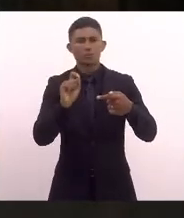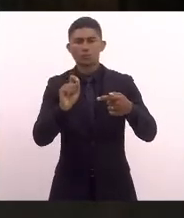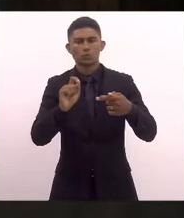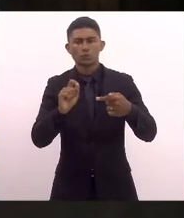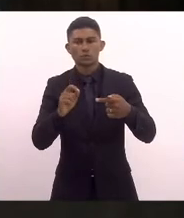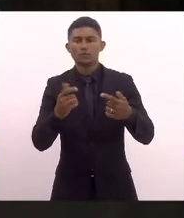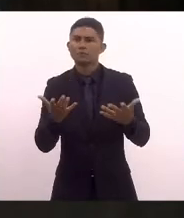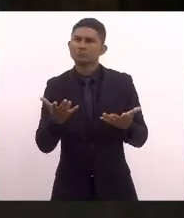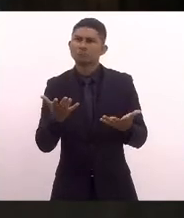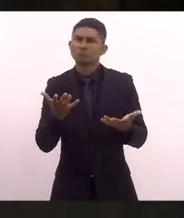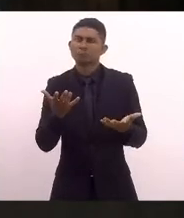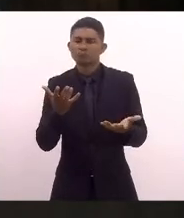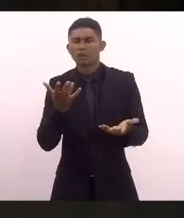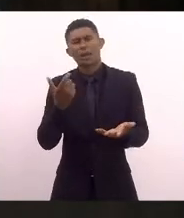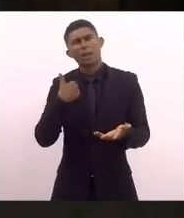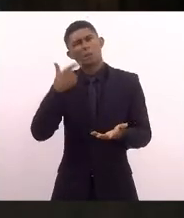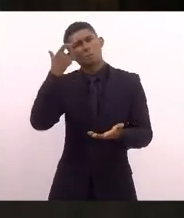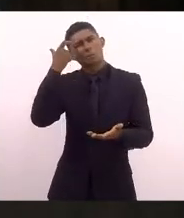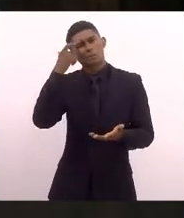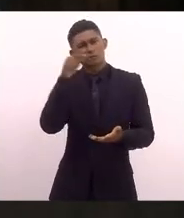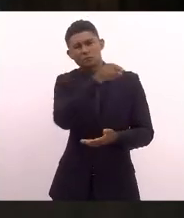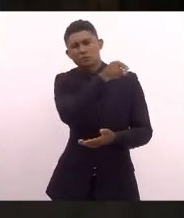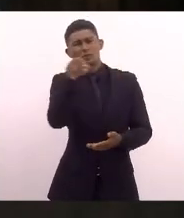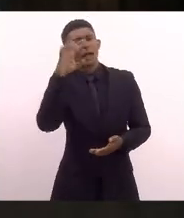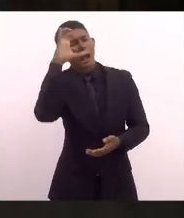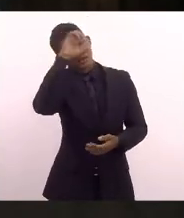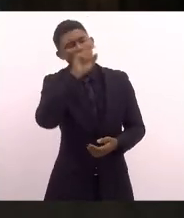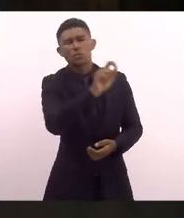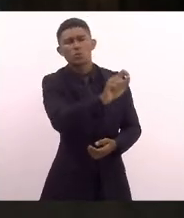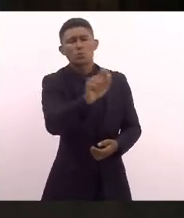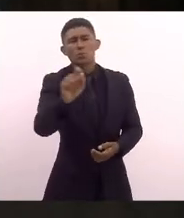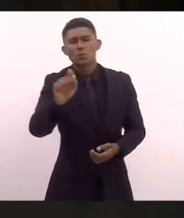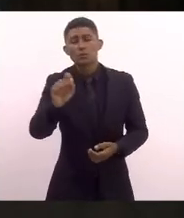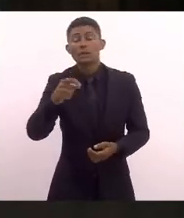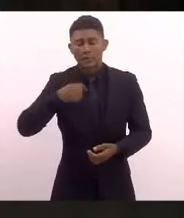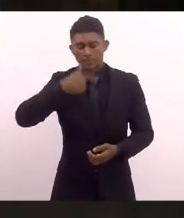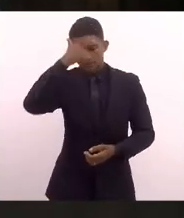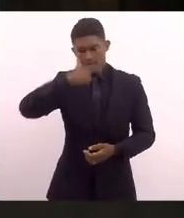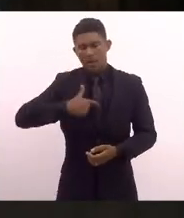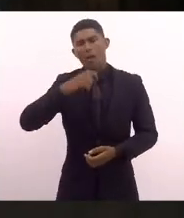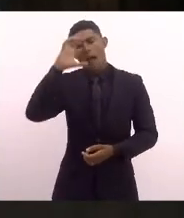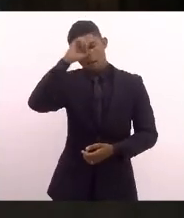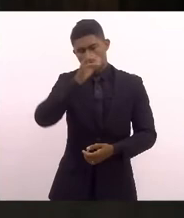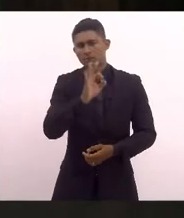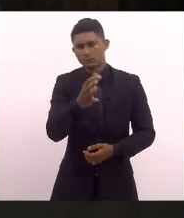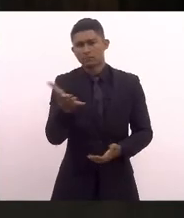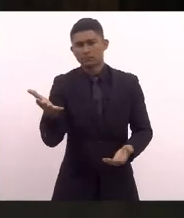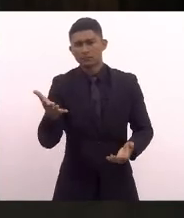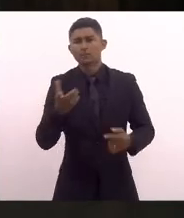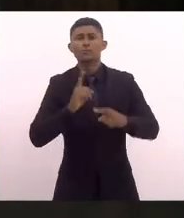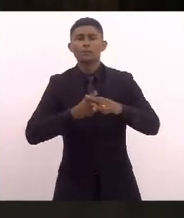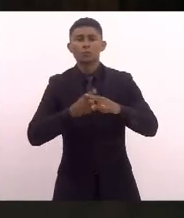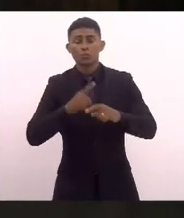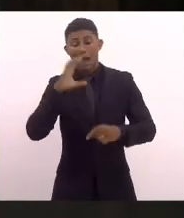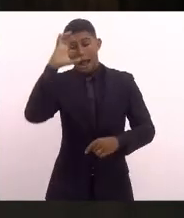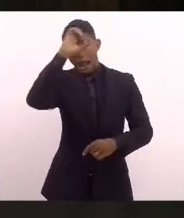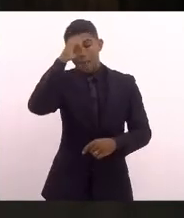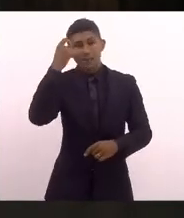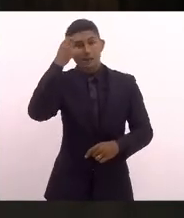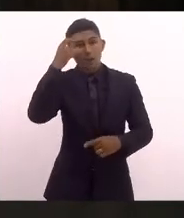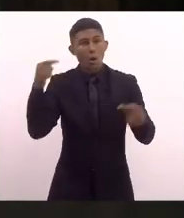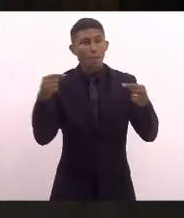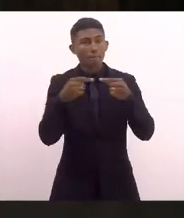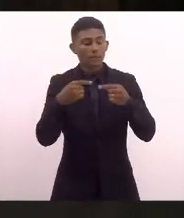é subjetivo. Eu não sei o que vocês aprenderam. Eu sei o que eu aprendi, porque ele é meu,